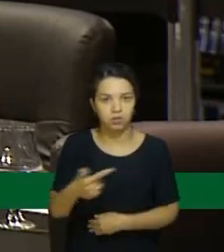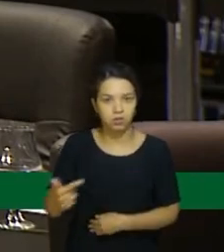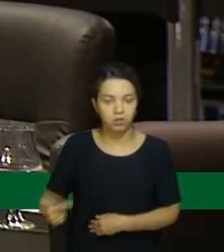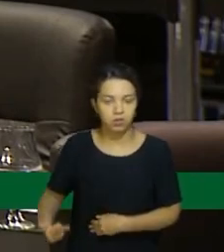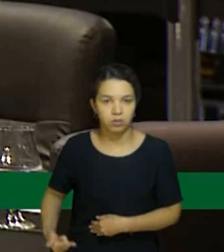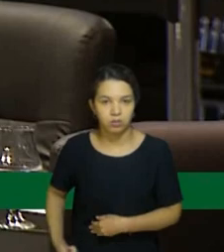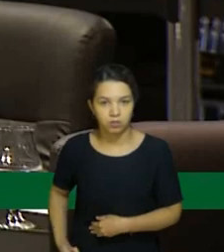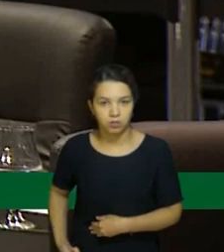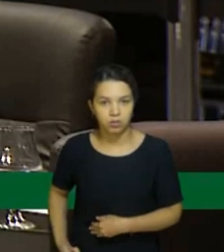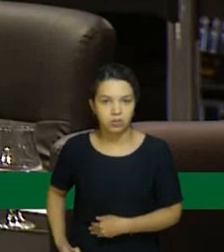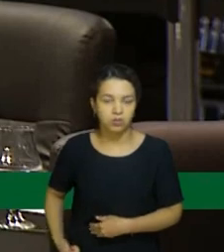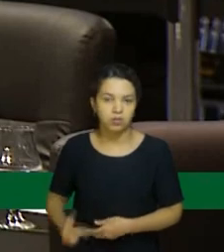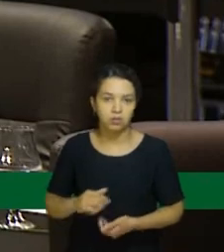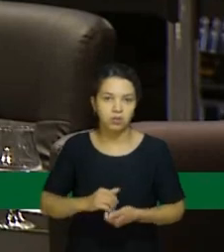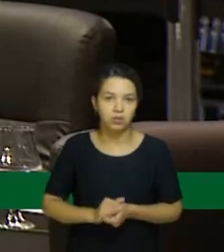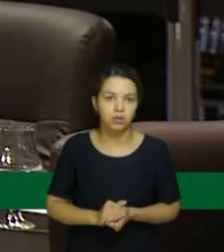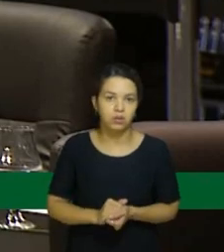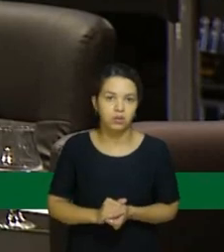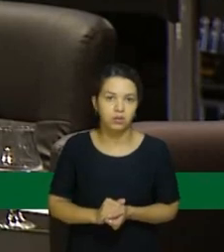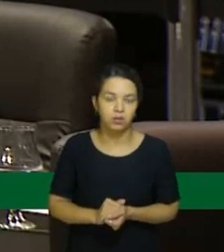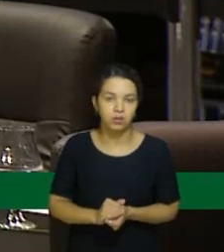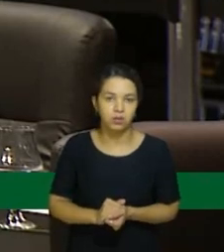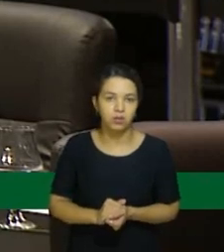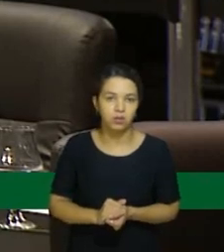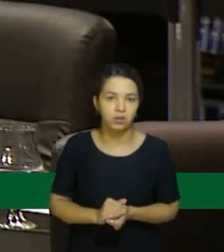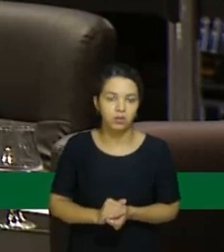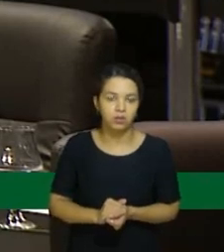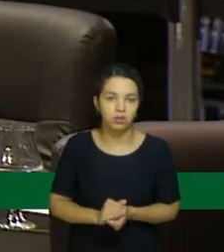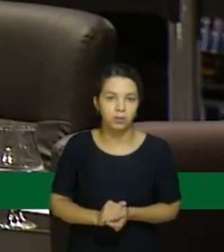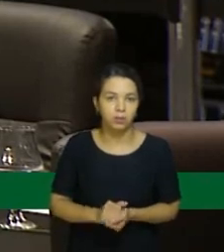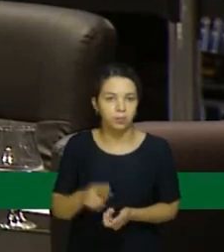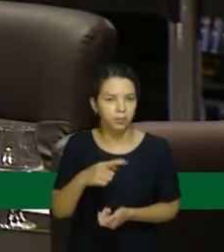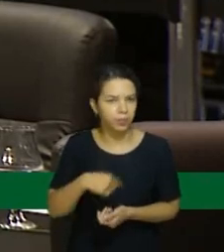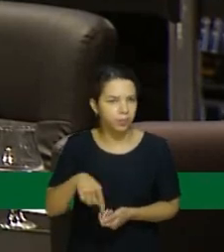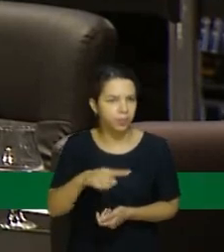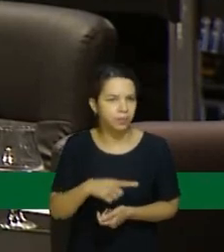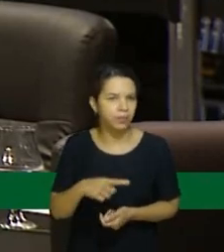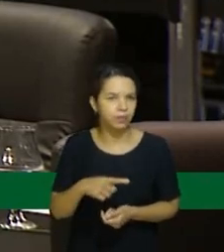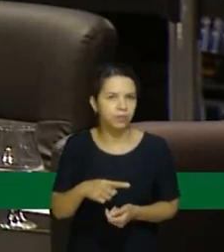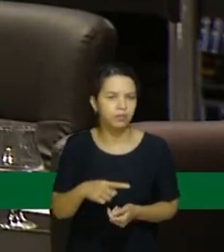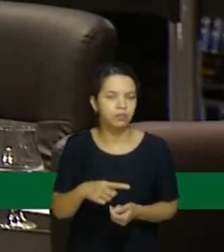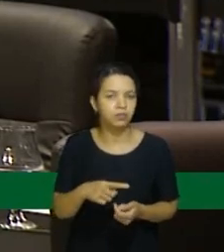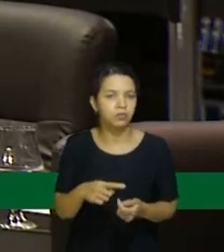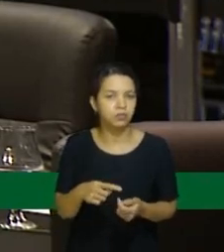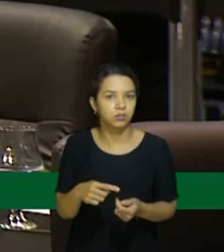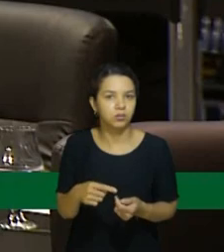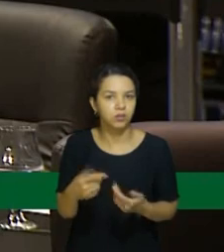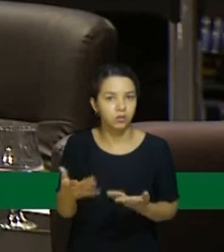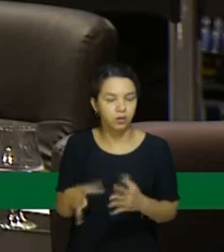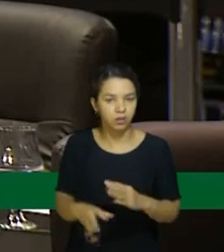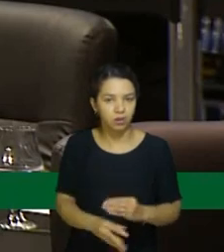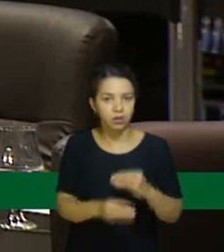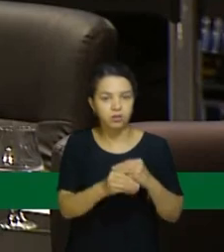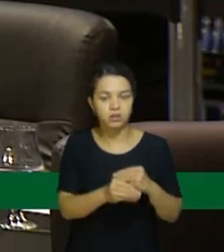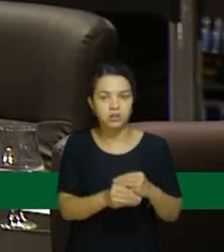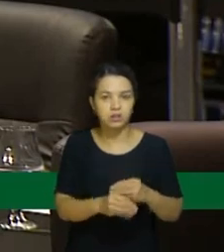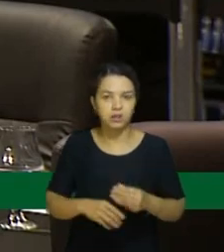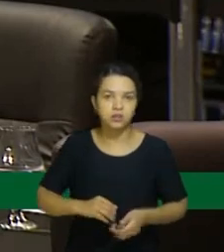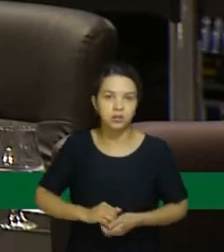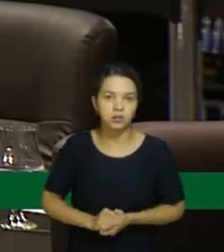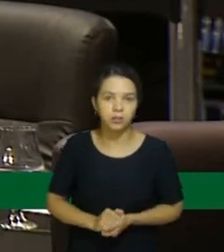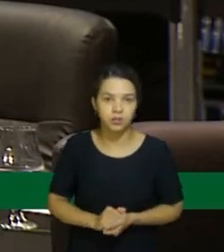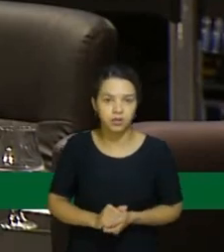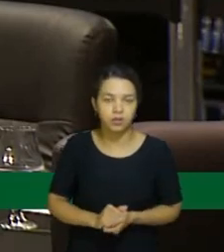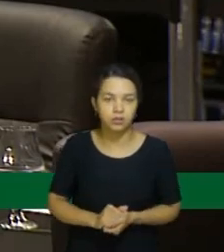para chegar esse impasse não é para para resolver esse impasse é importante vossa excelência disse eu quero me somar suas palavras mas